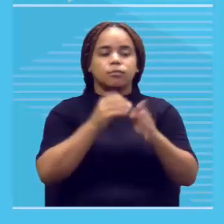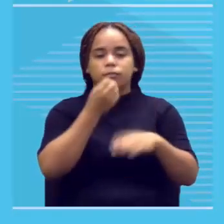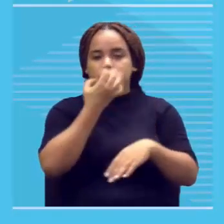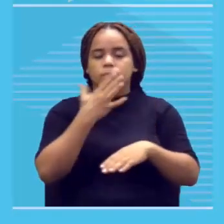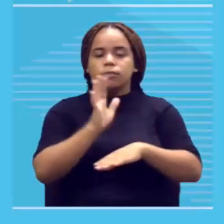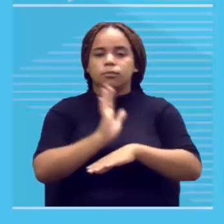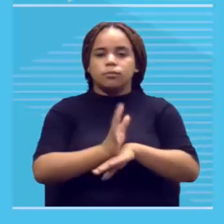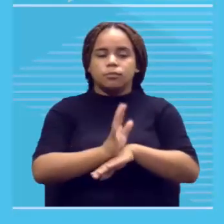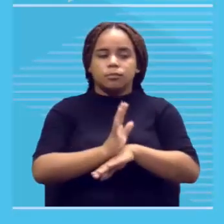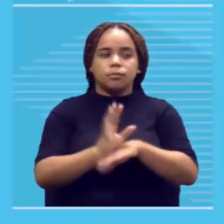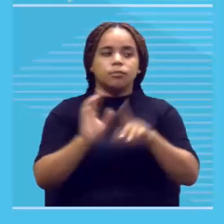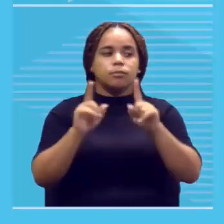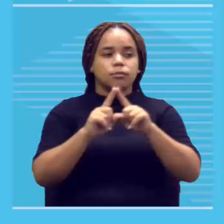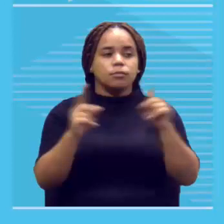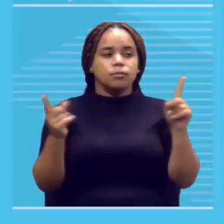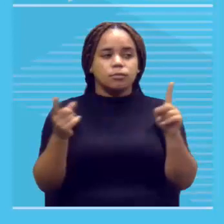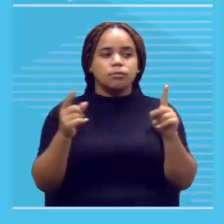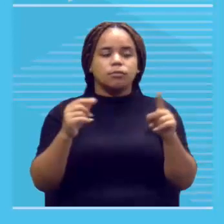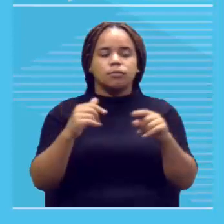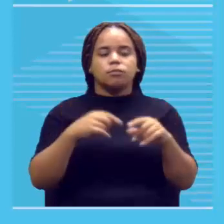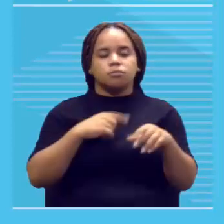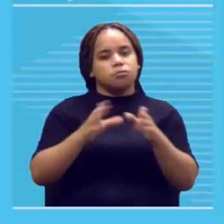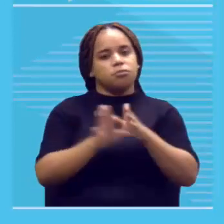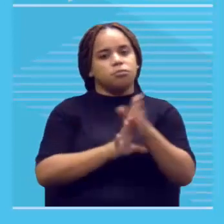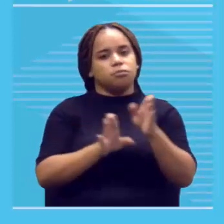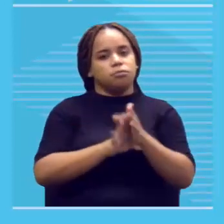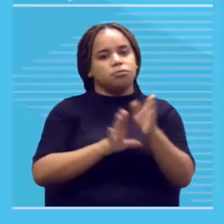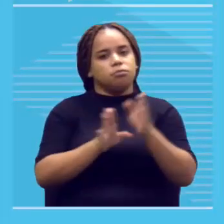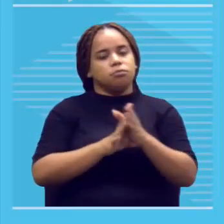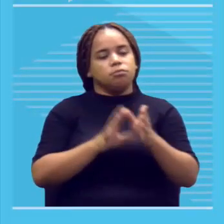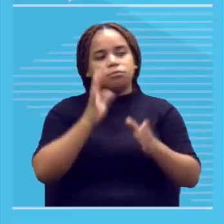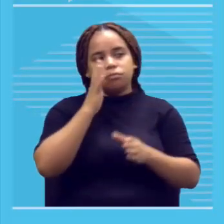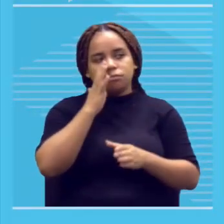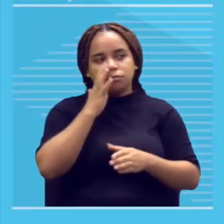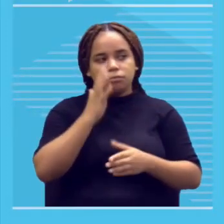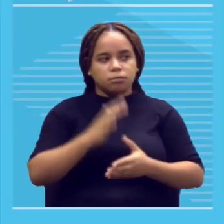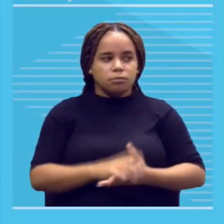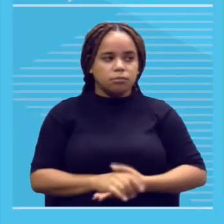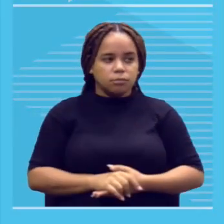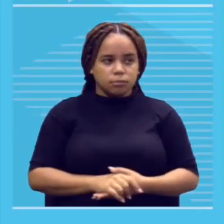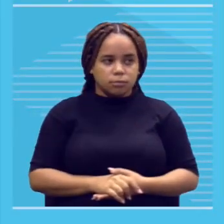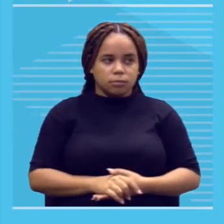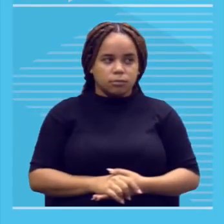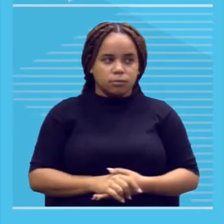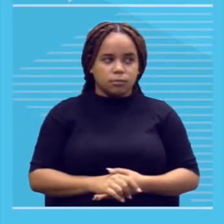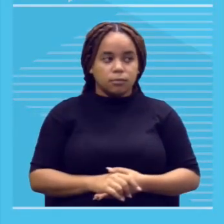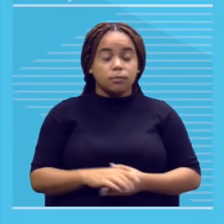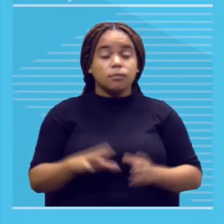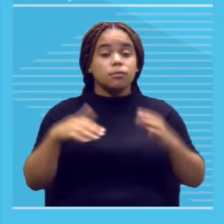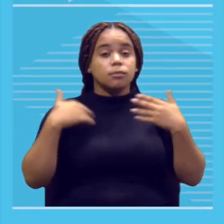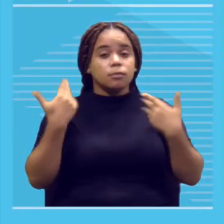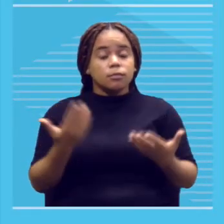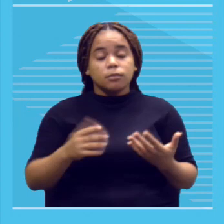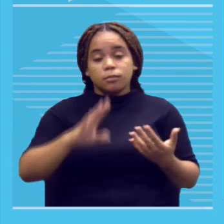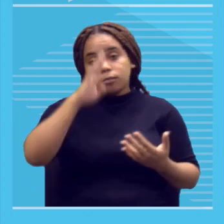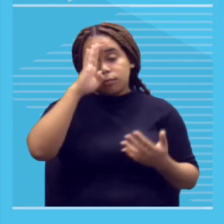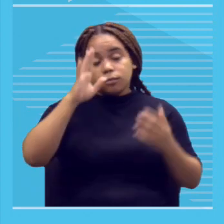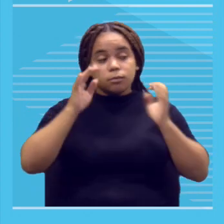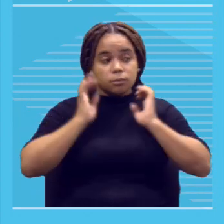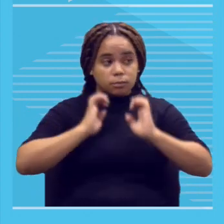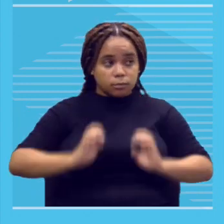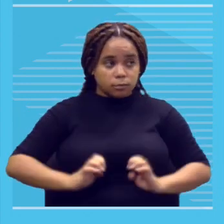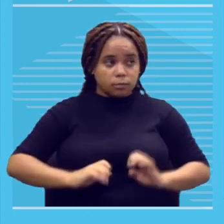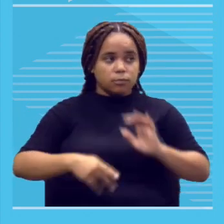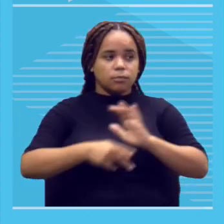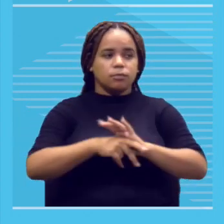evangélico mas recomendo turma Qual é o princípio ético